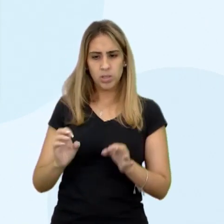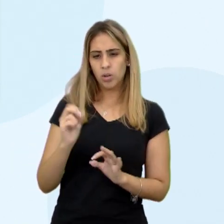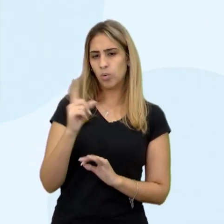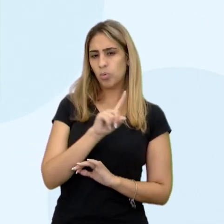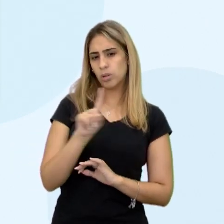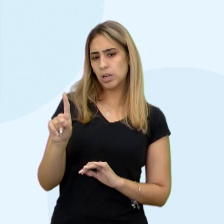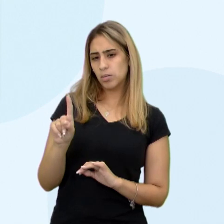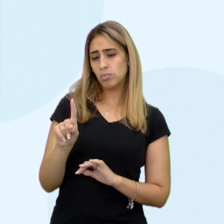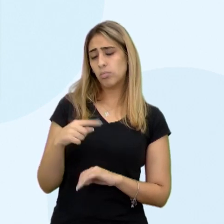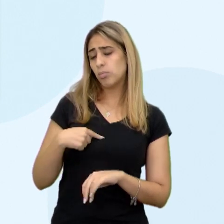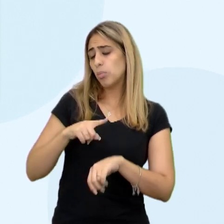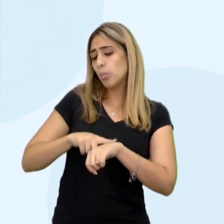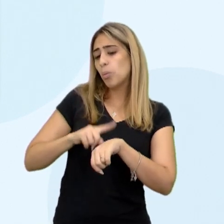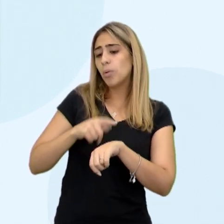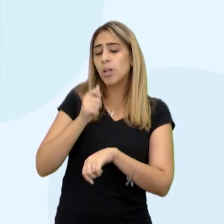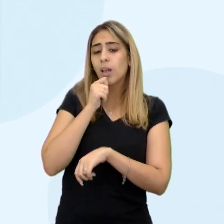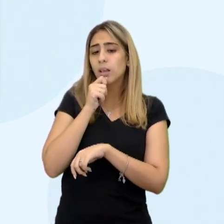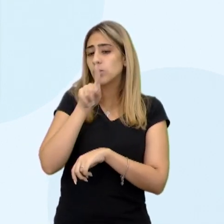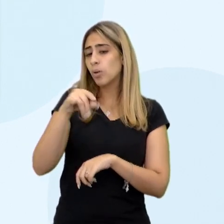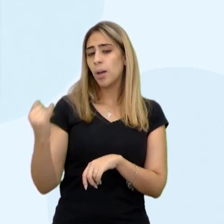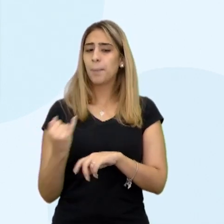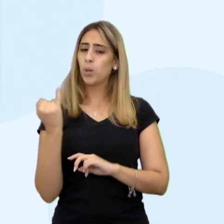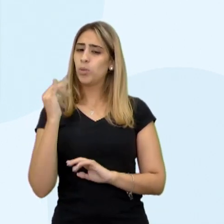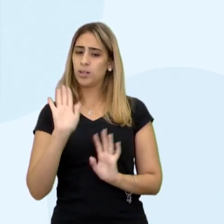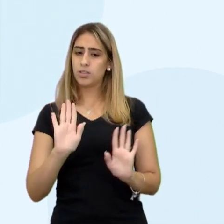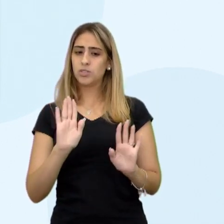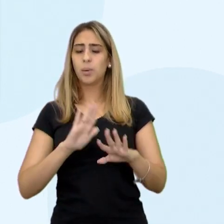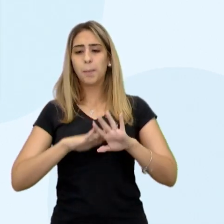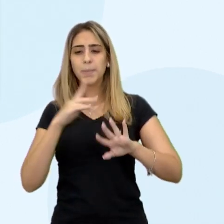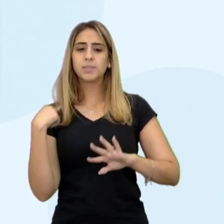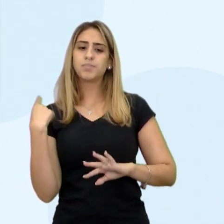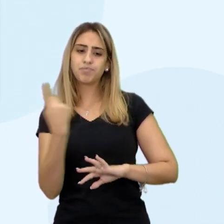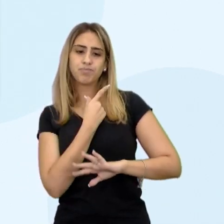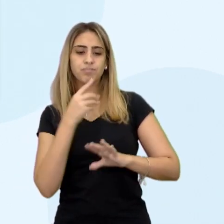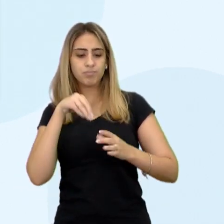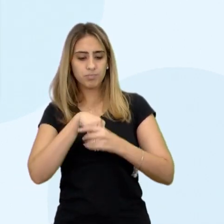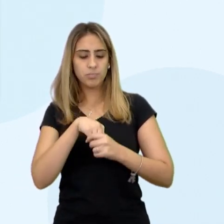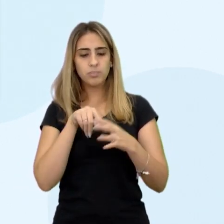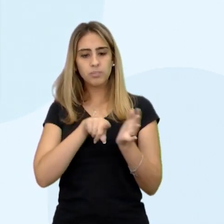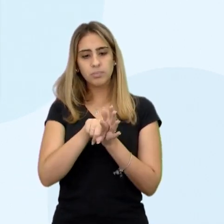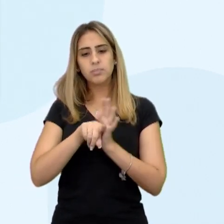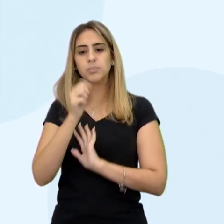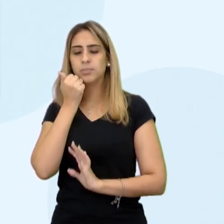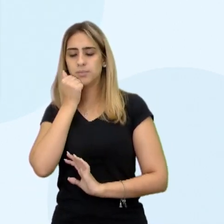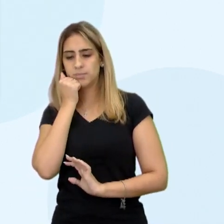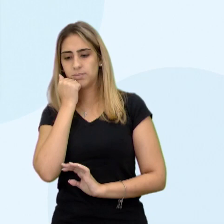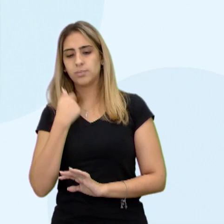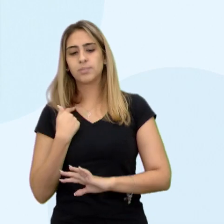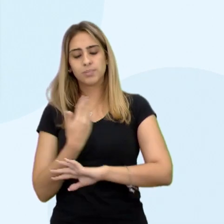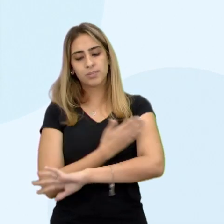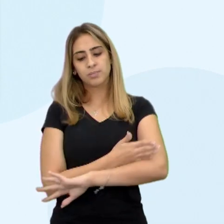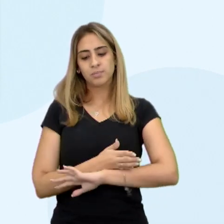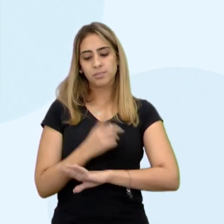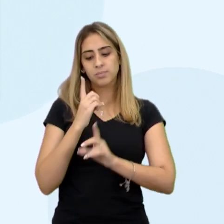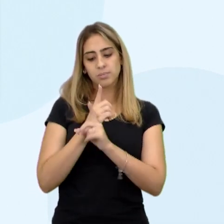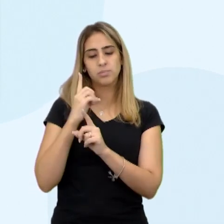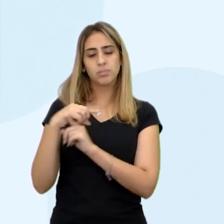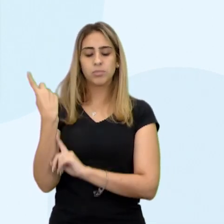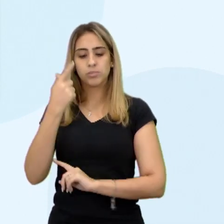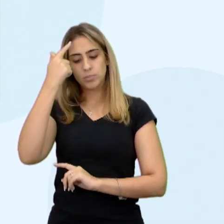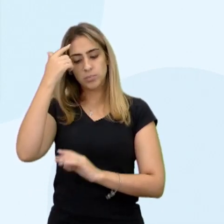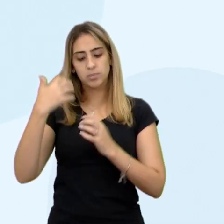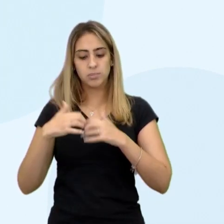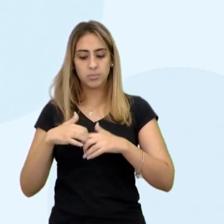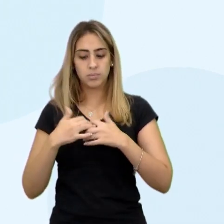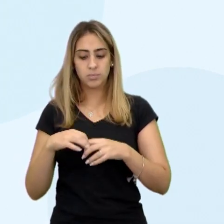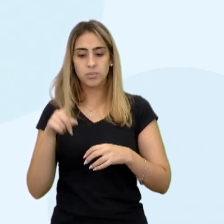não, no momento ainda não é importante, mas a gente, dentro da investigação científica, começa a descobrir se nosso pensamento está alinhado ou não